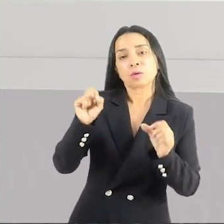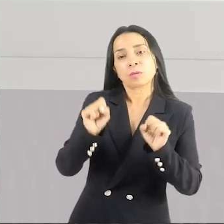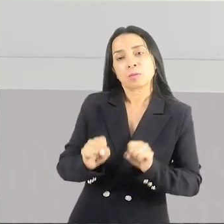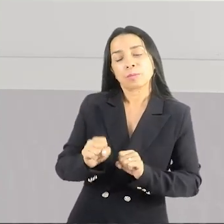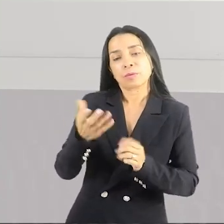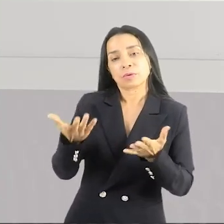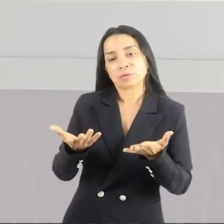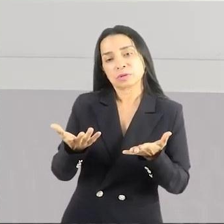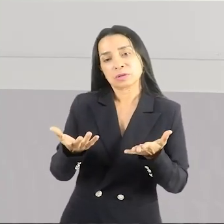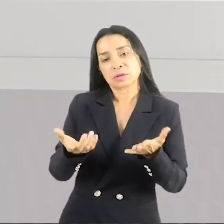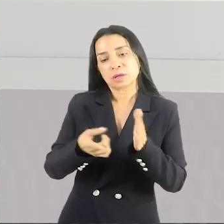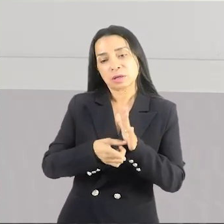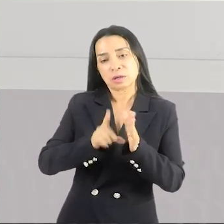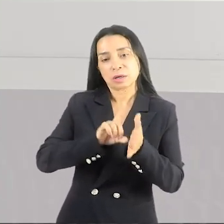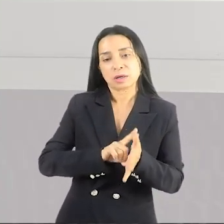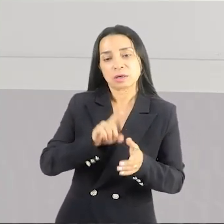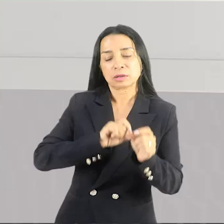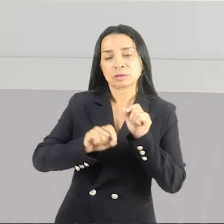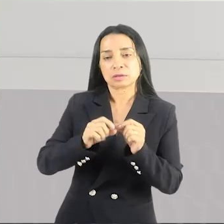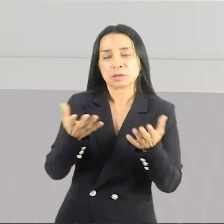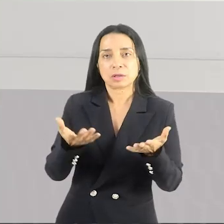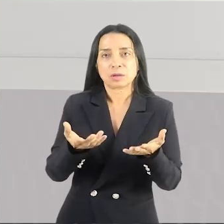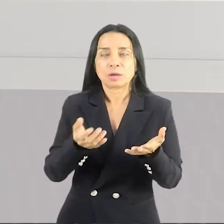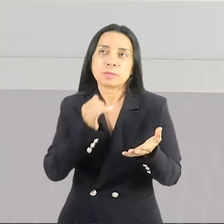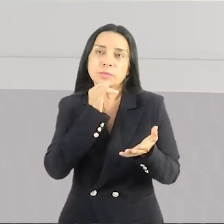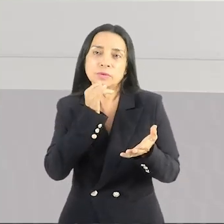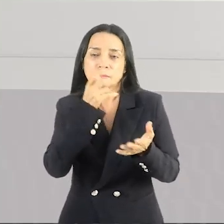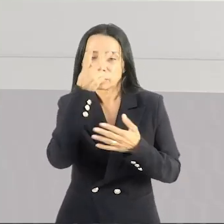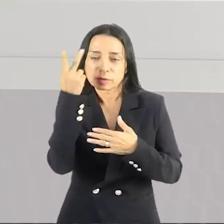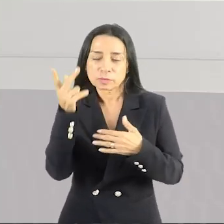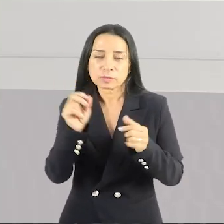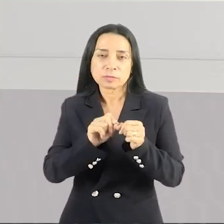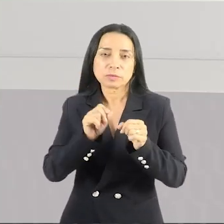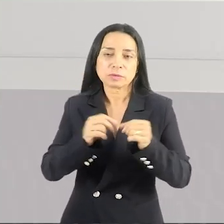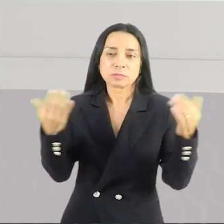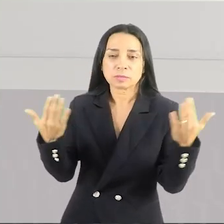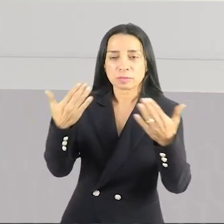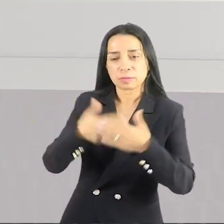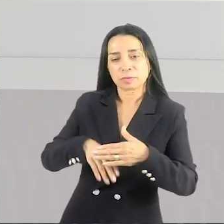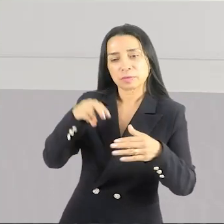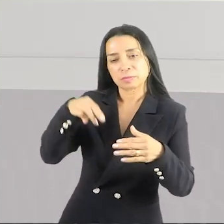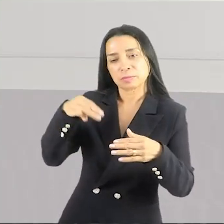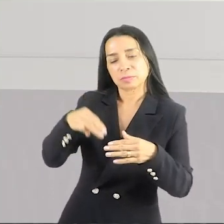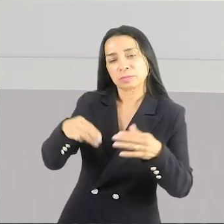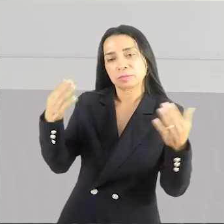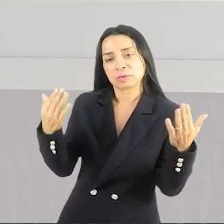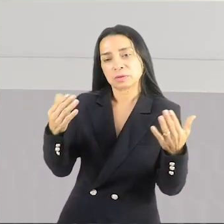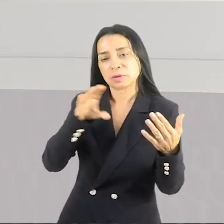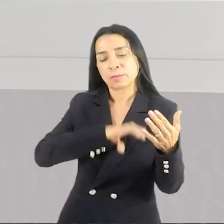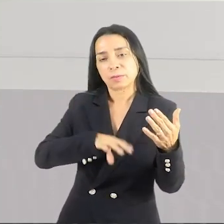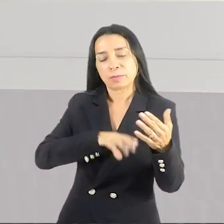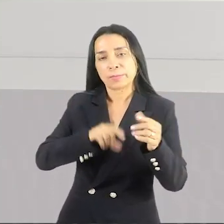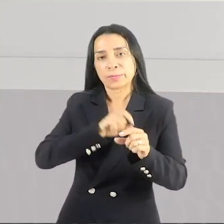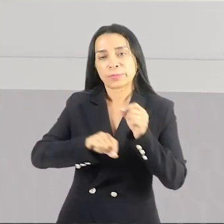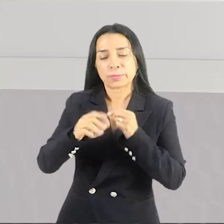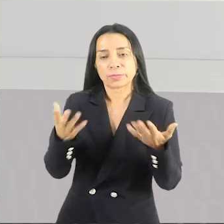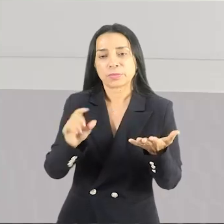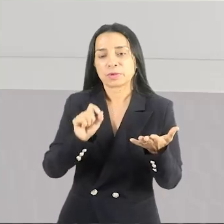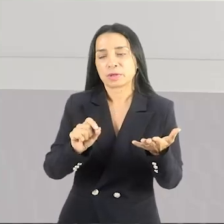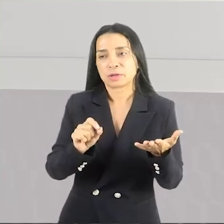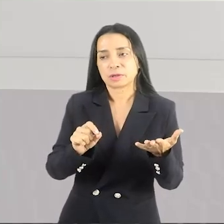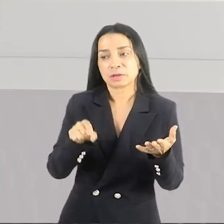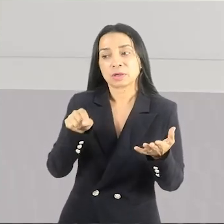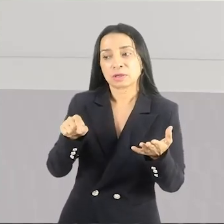peso pré-estabelecido. Pois, o cara fez uma prova de matemática e português e a prova de matemática tem peso 5 e a